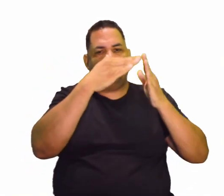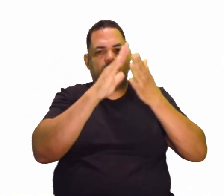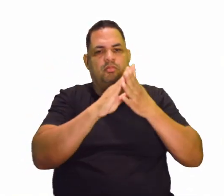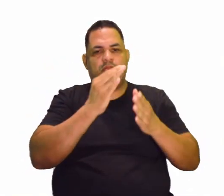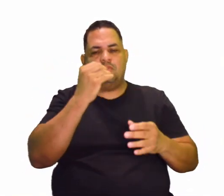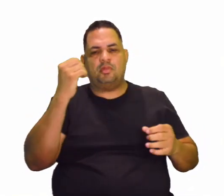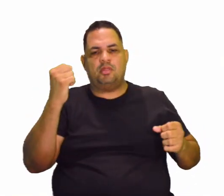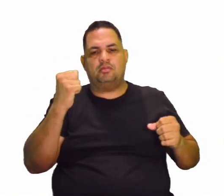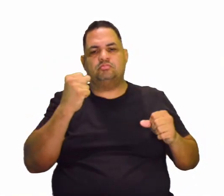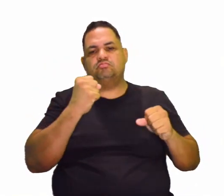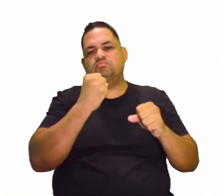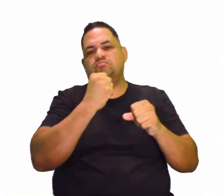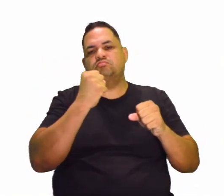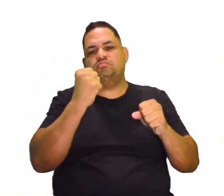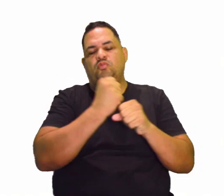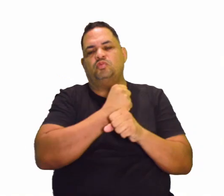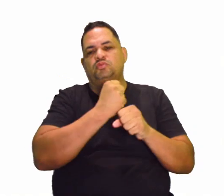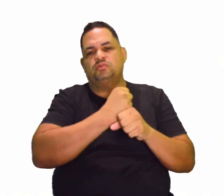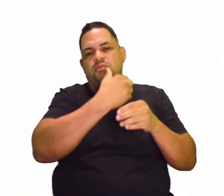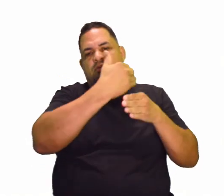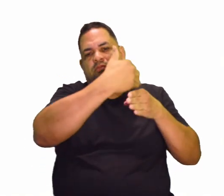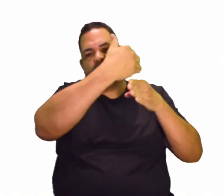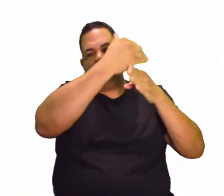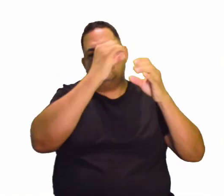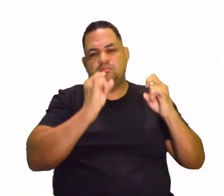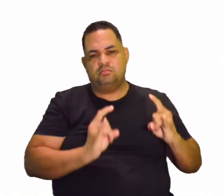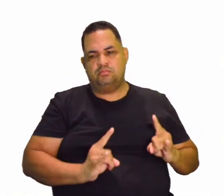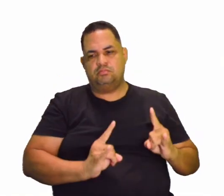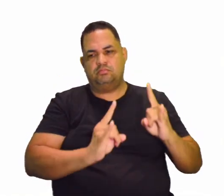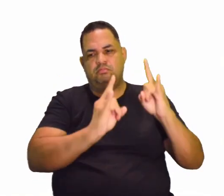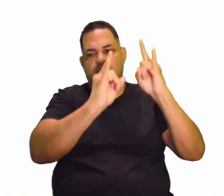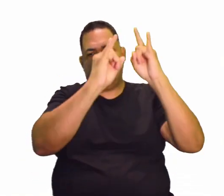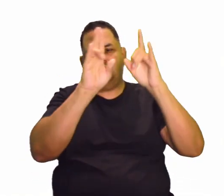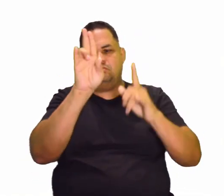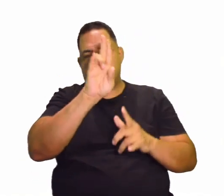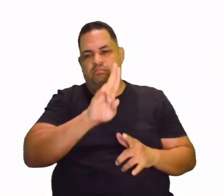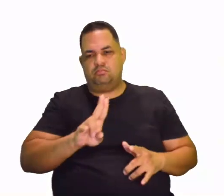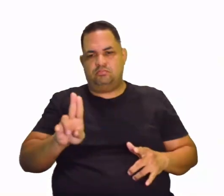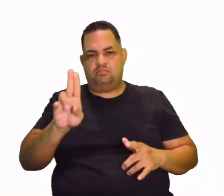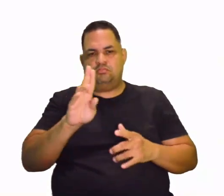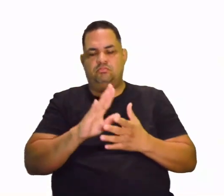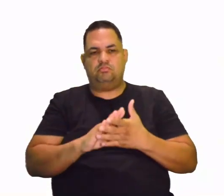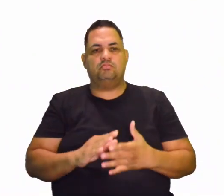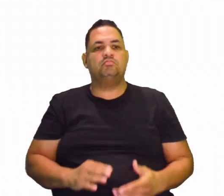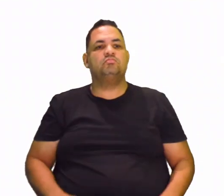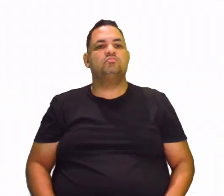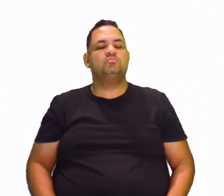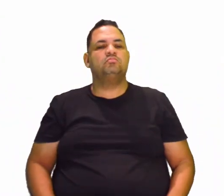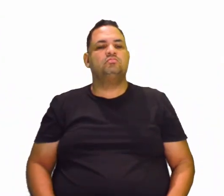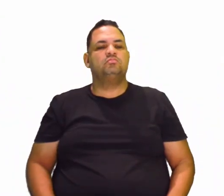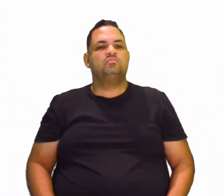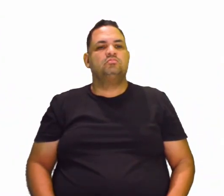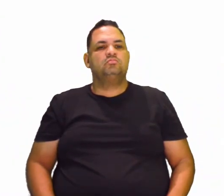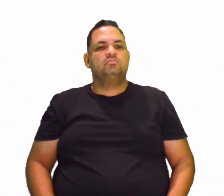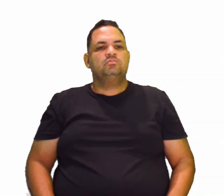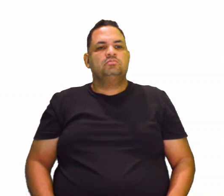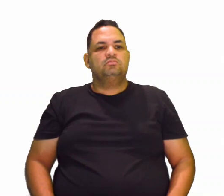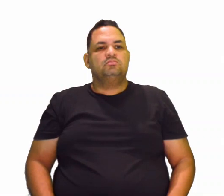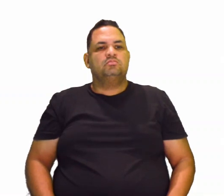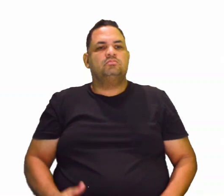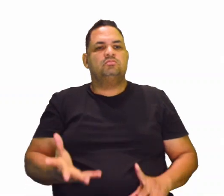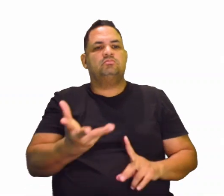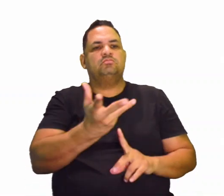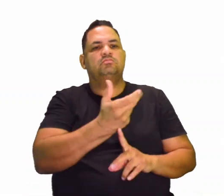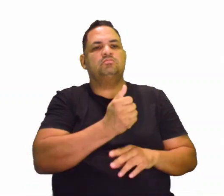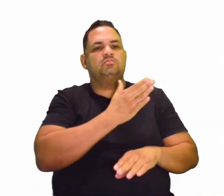os prédios públicos, né? Então eles utilizavam da pintura em mosaico. Falamos da arte medieval, que é uma